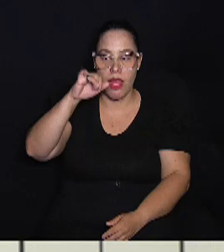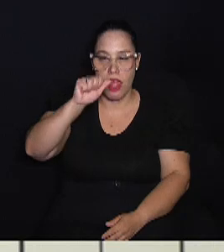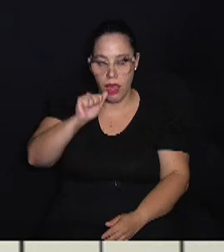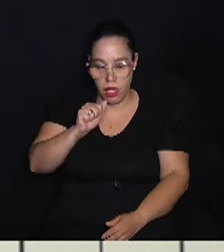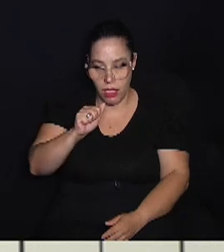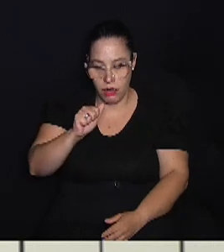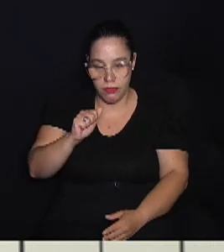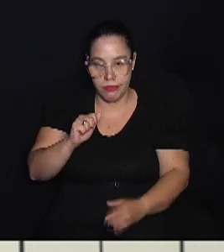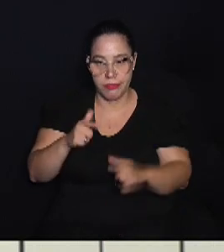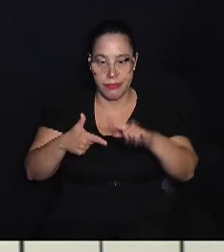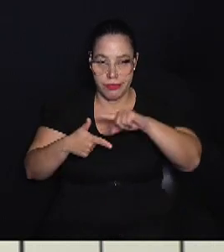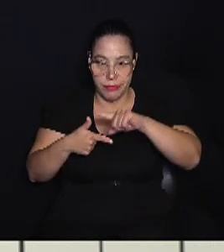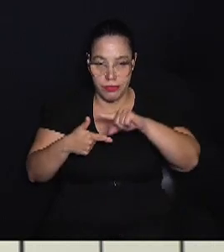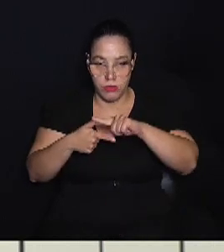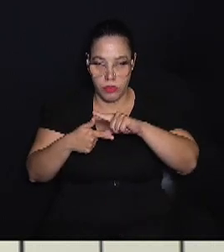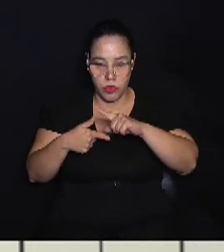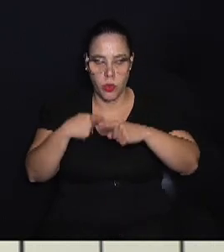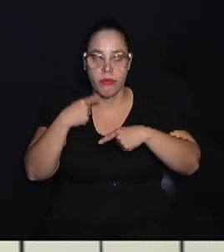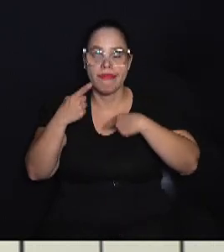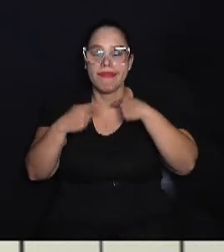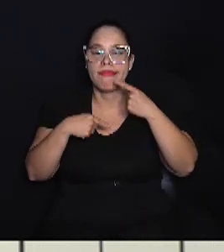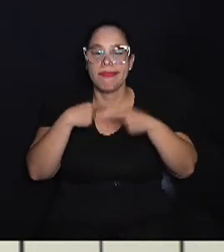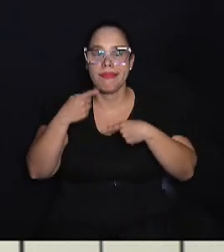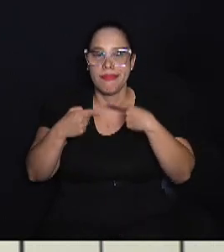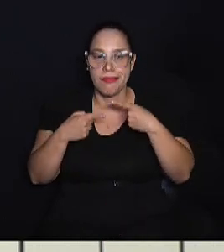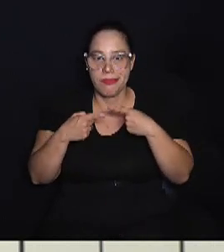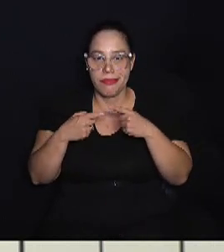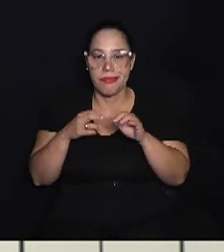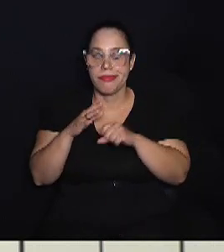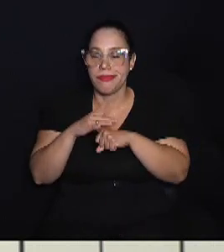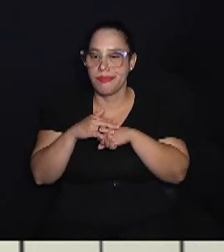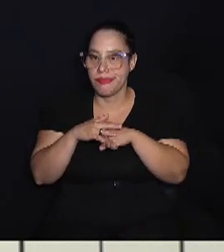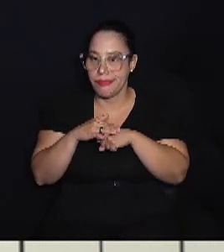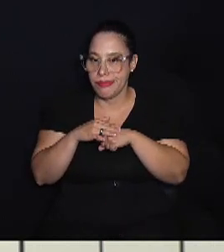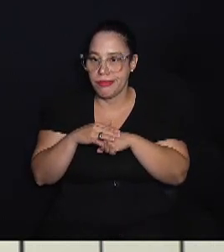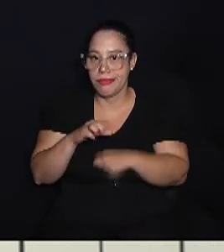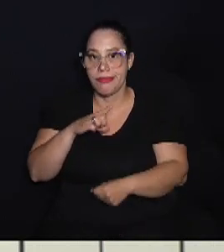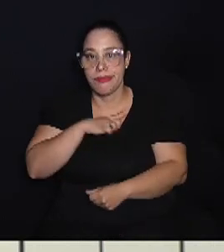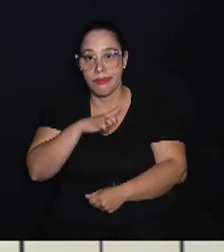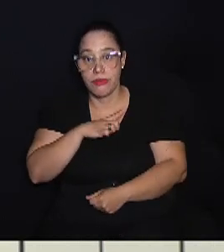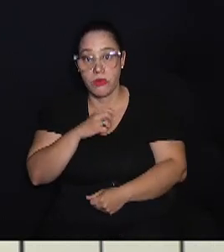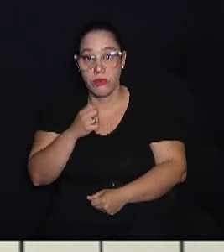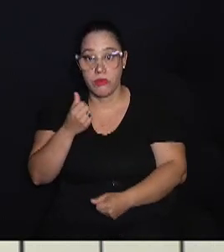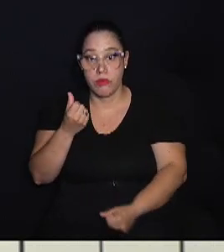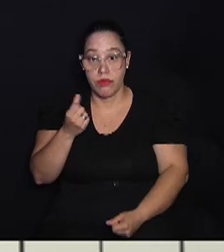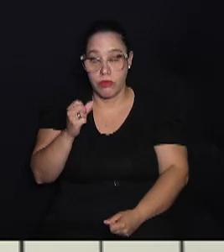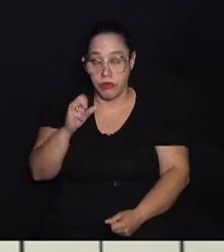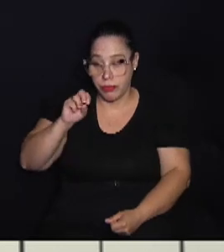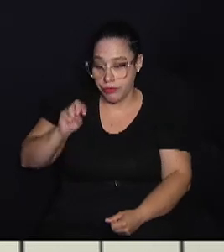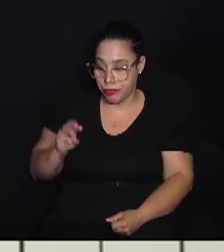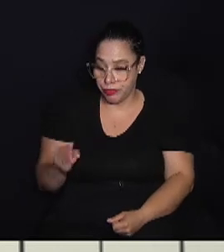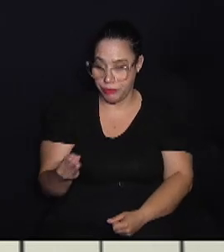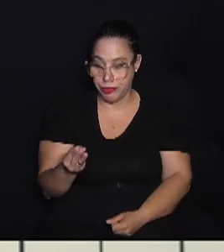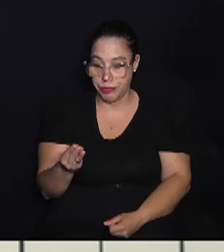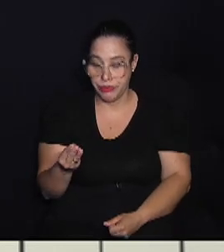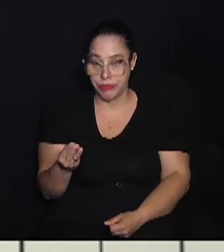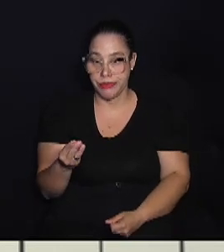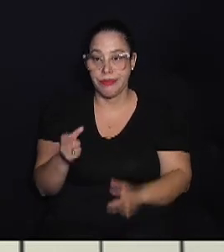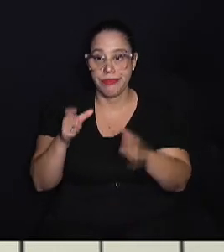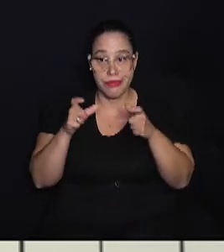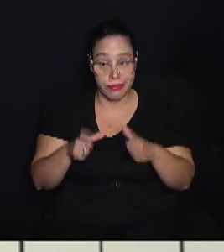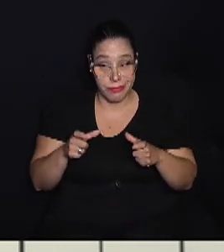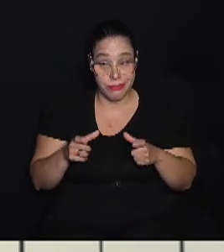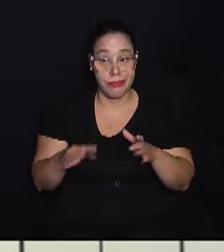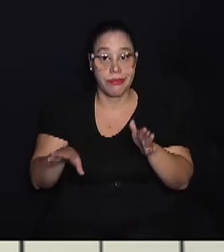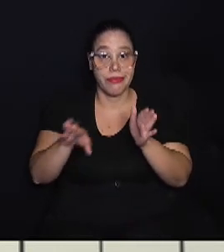você vai tirar todas as dúvidas sobre essa doença que teve aí mais de 5 milhões de pessoas e deve